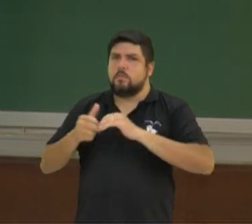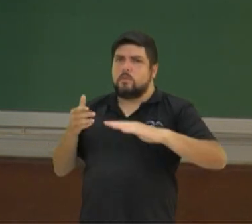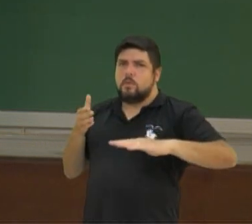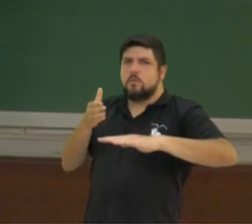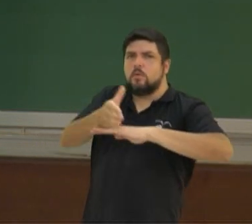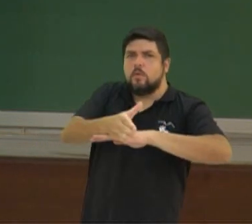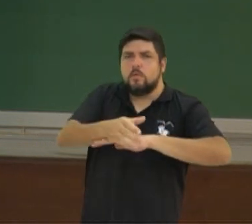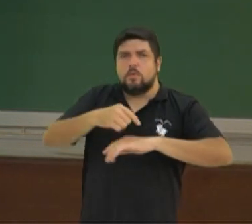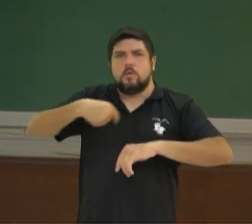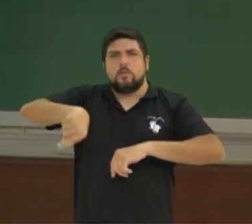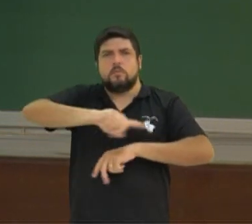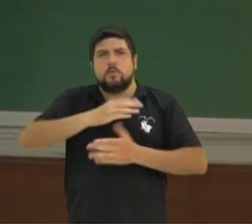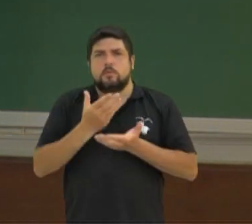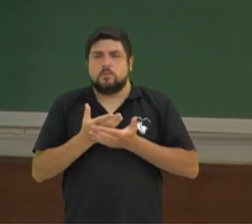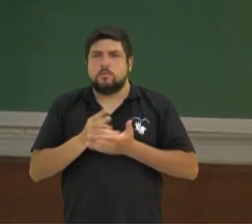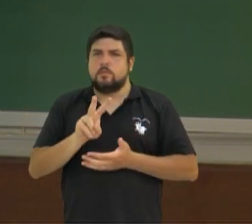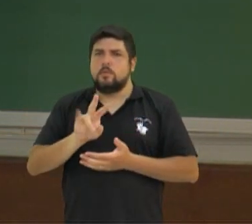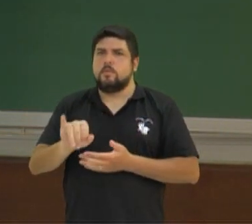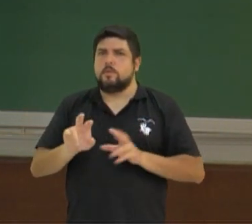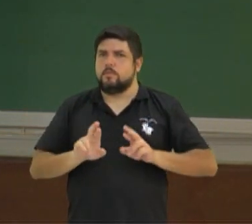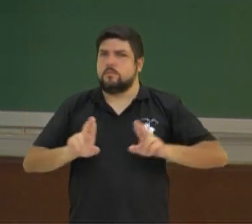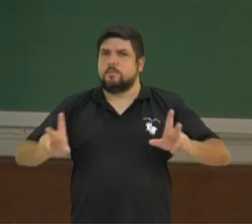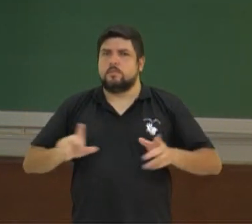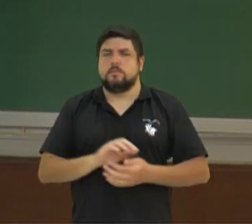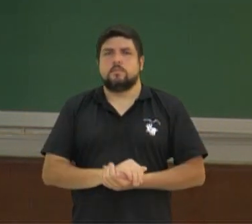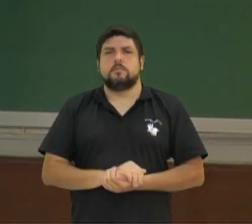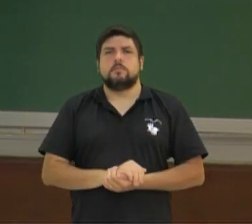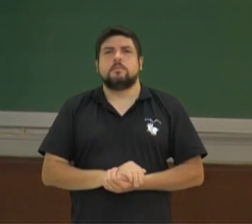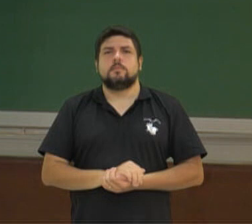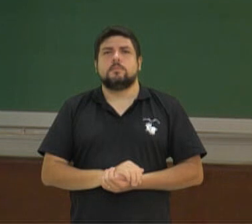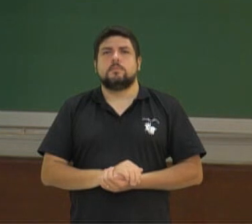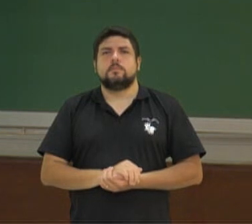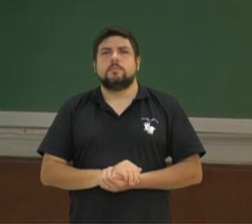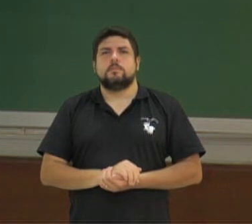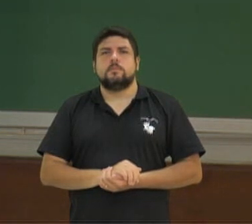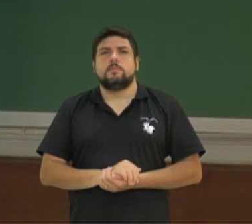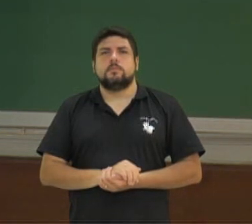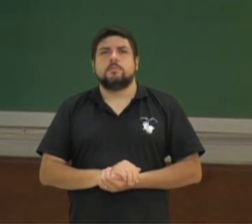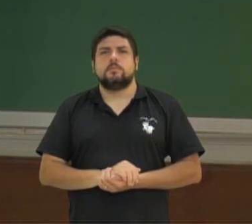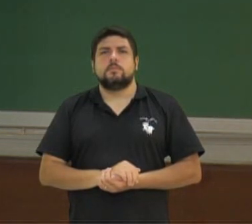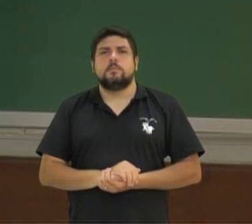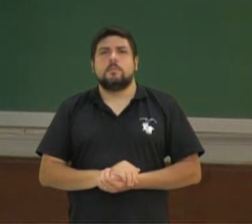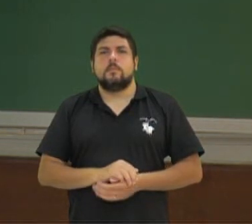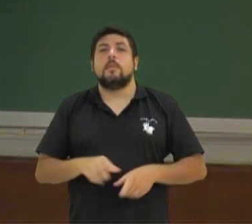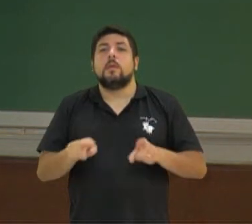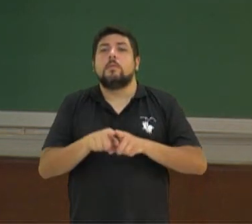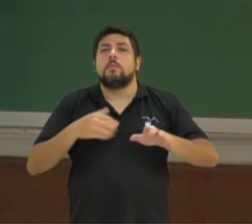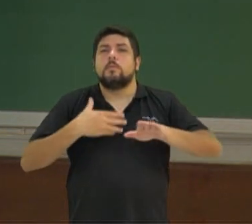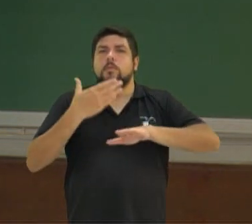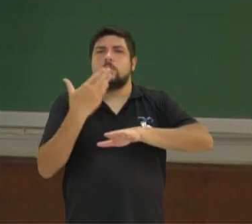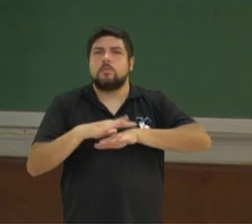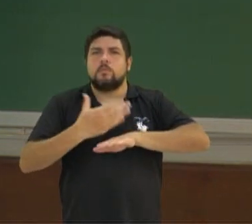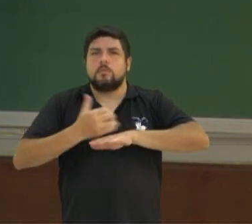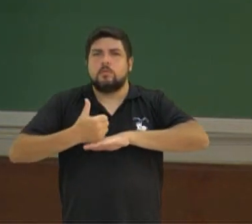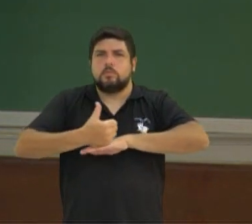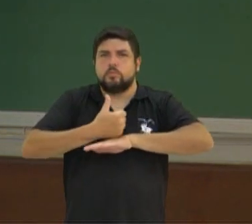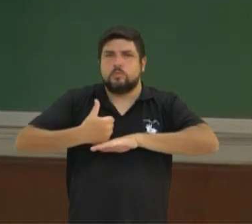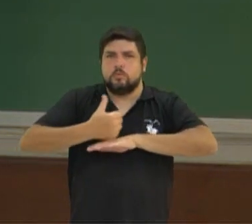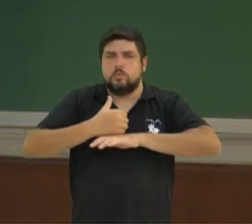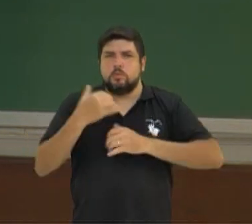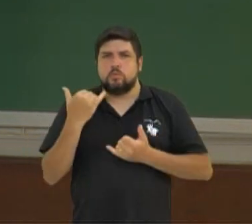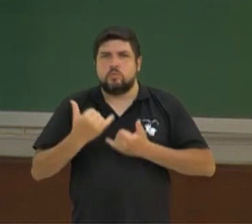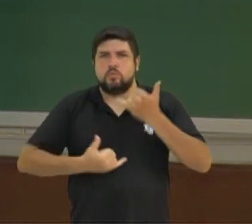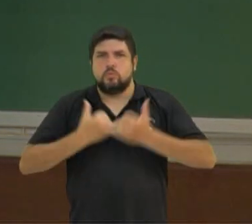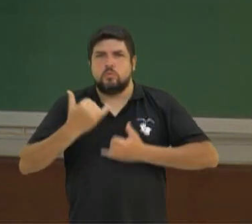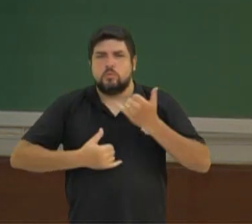esportes, nós vamos ver também, né? Então, algumas dos motivos da prática do badminton. As habilidades envolvidas no jogo, né,